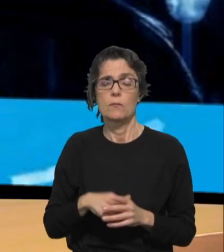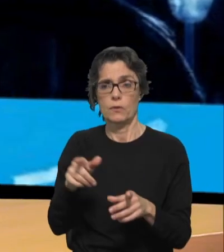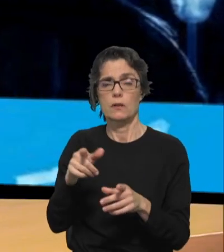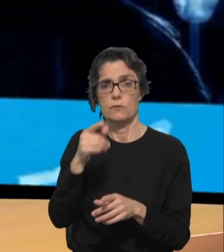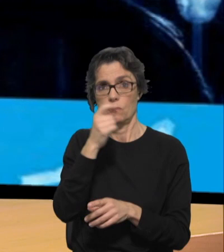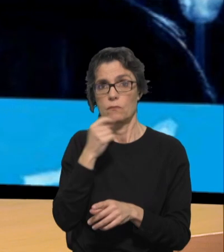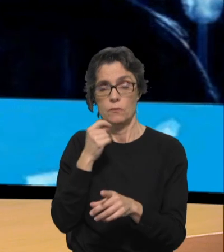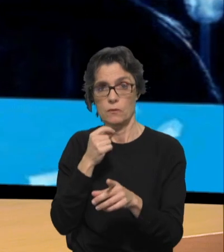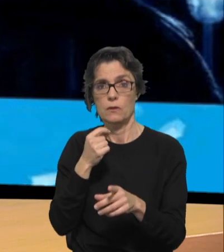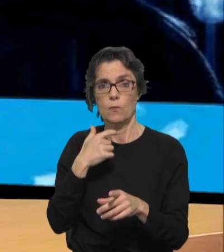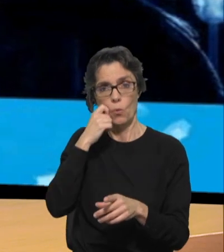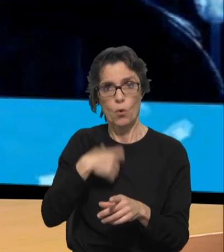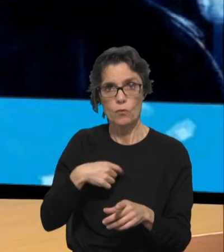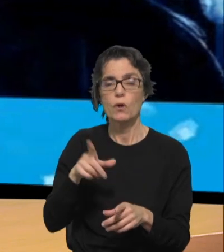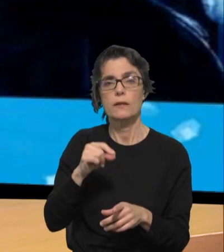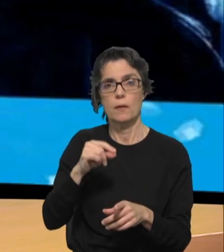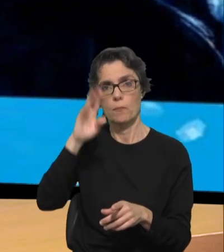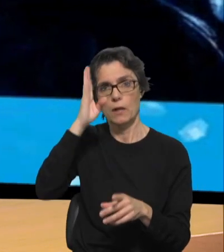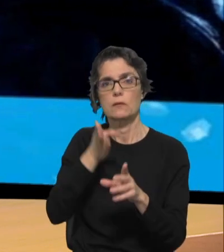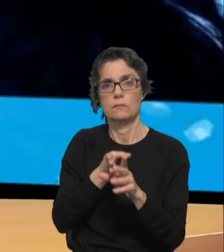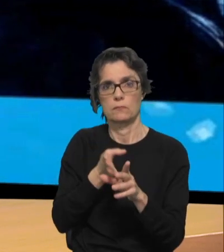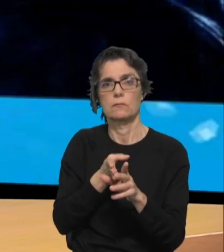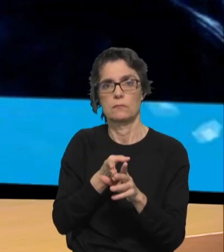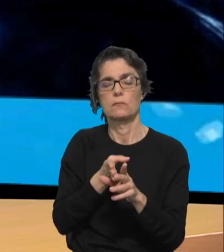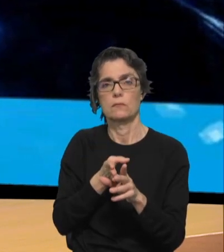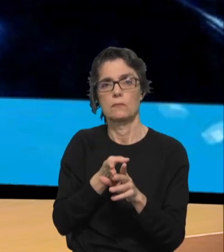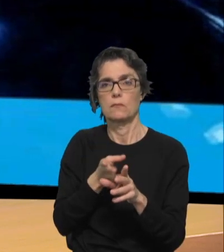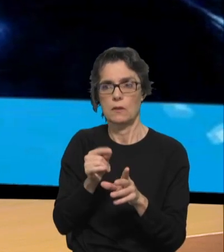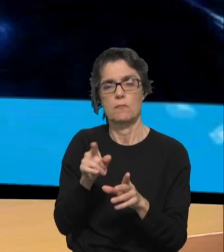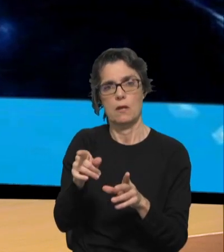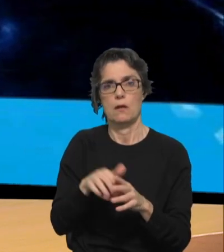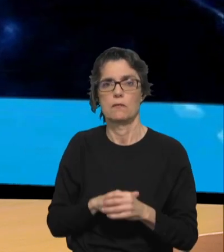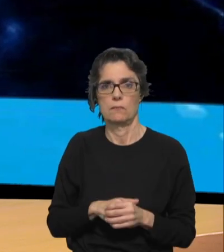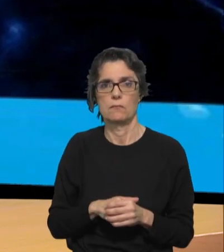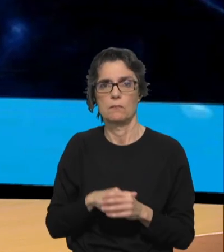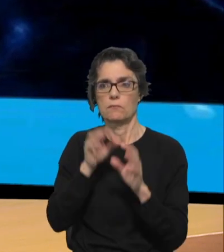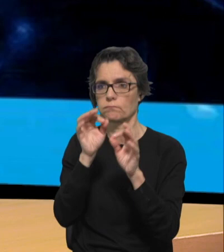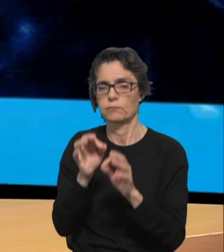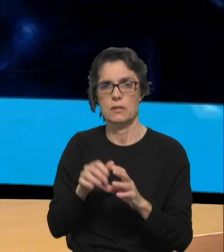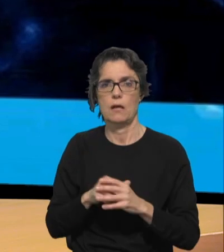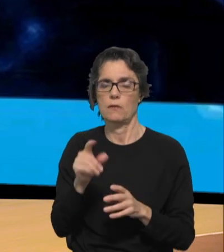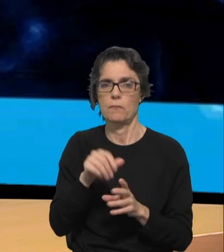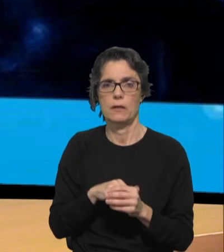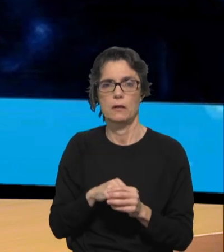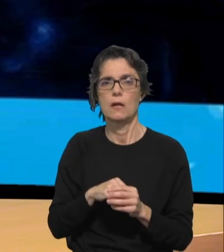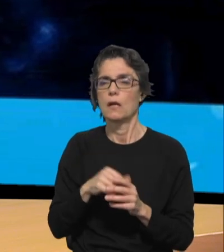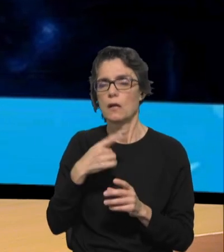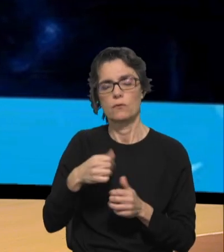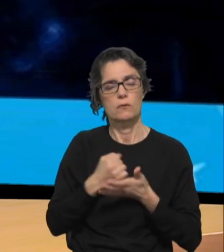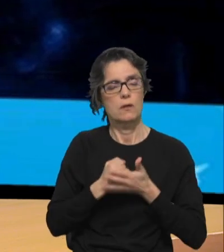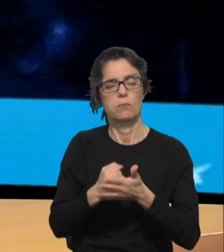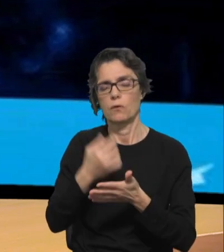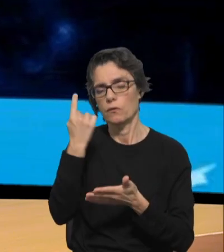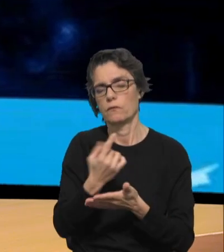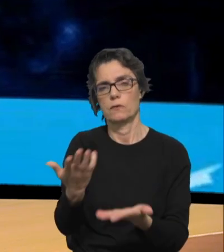também há danos psiquiátricos, danos psicológicos, e todos eles precisam do nosso olhar terno e compassivo. E é aí que